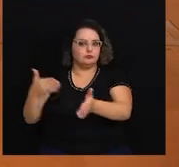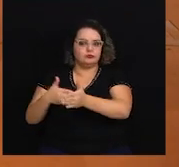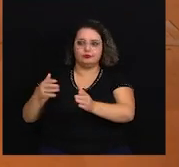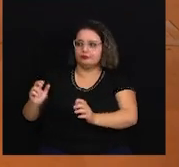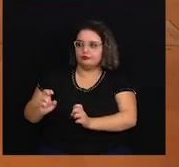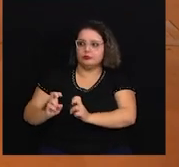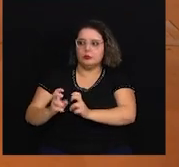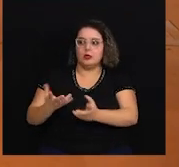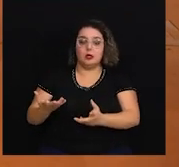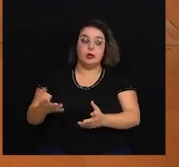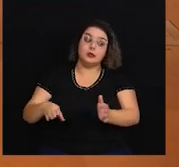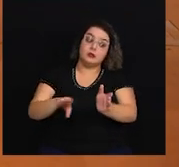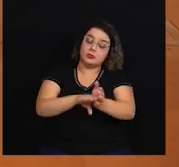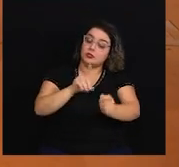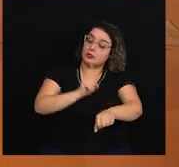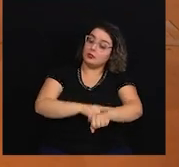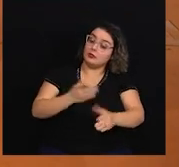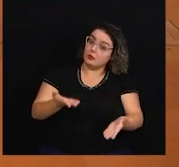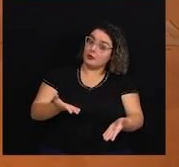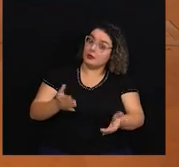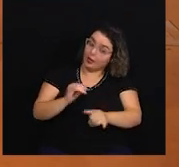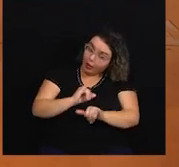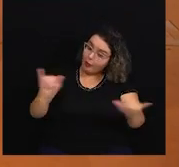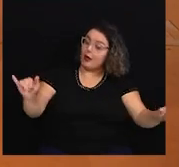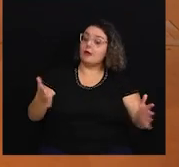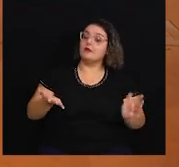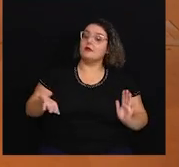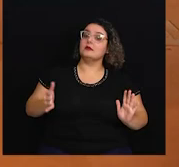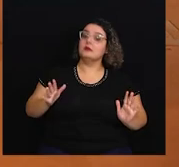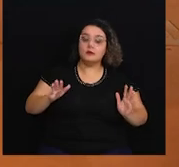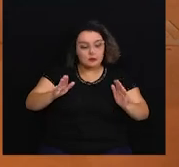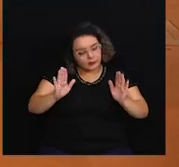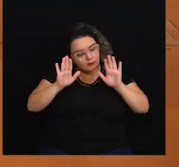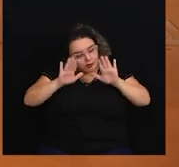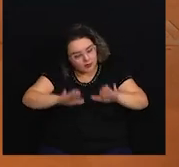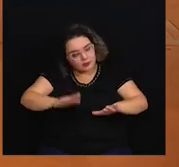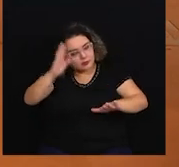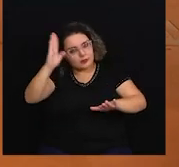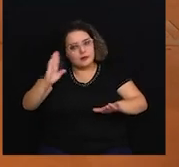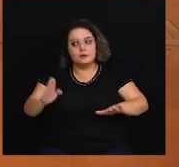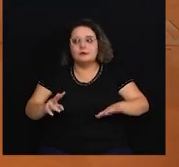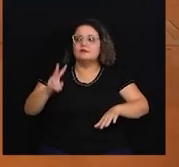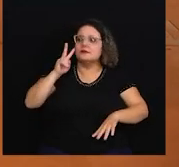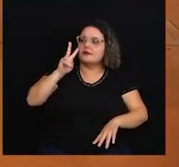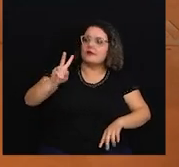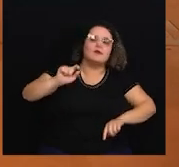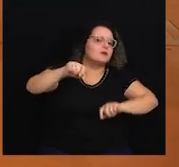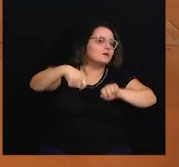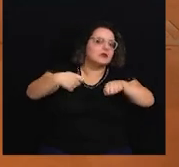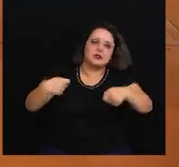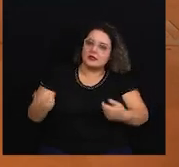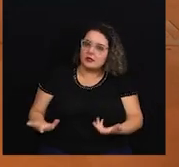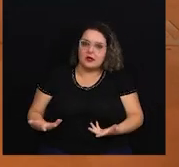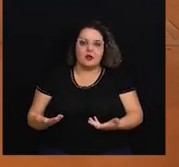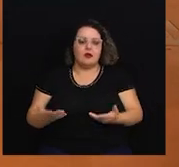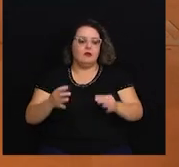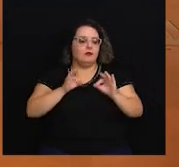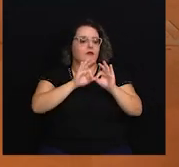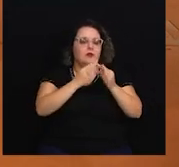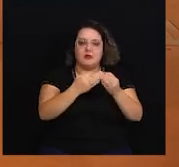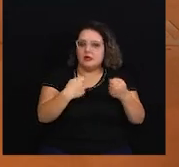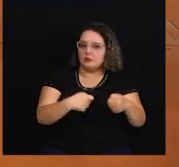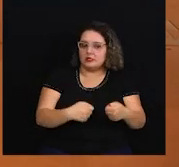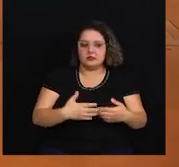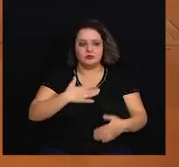que era tão avisando aí aqui não falei não vamos ficar só no Brasil veja como um sinal toda Estava contando acontecer eu falei a